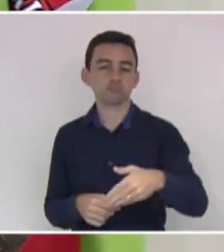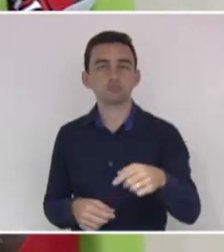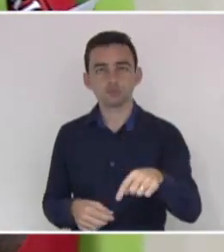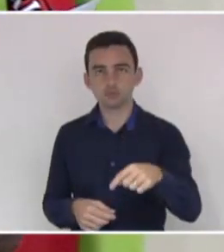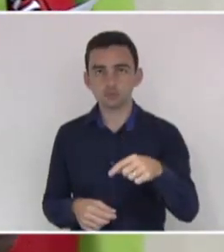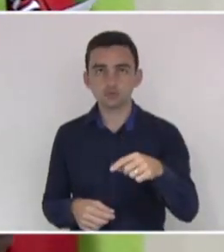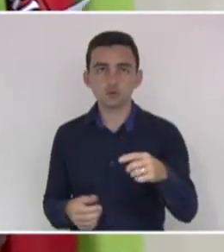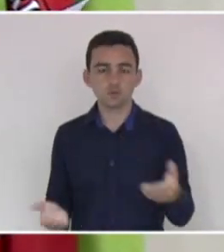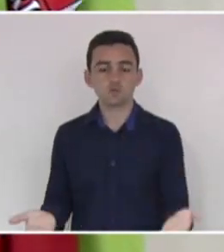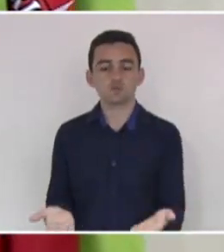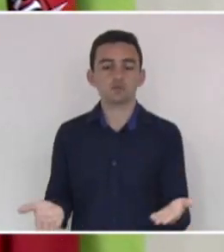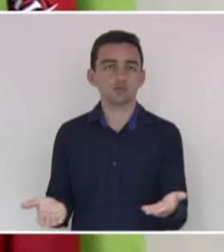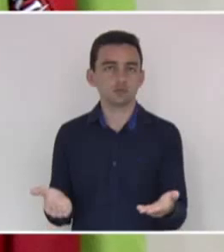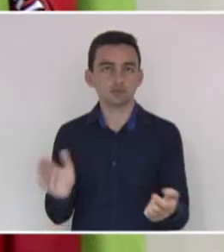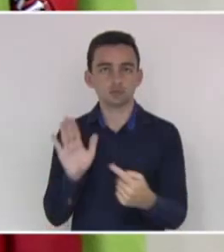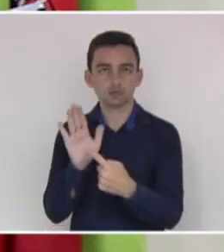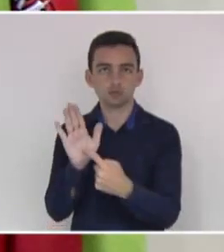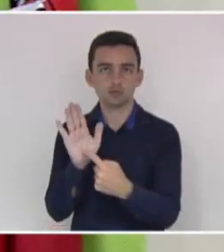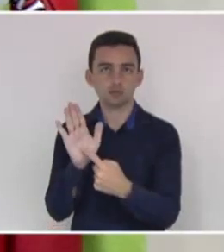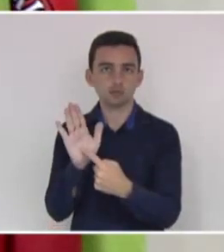de acordo com a indicação